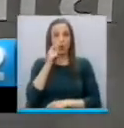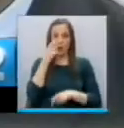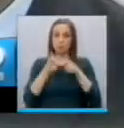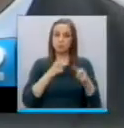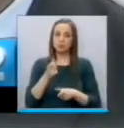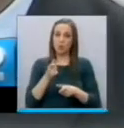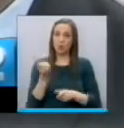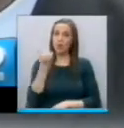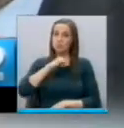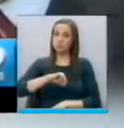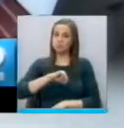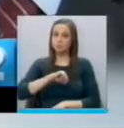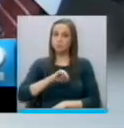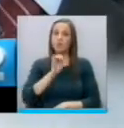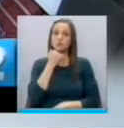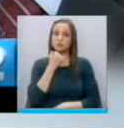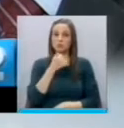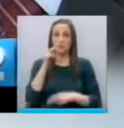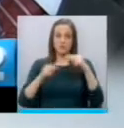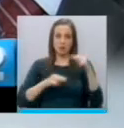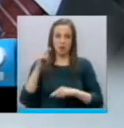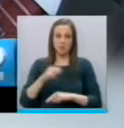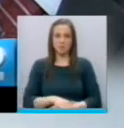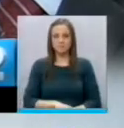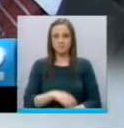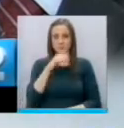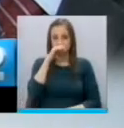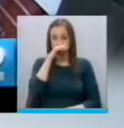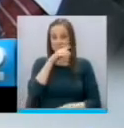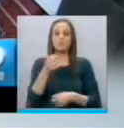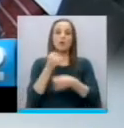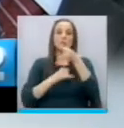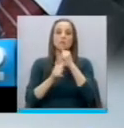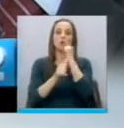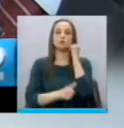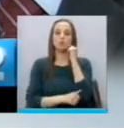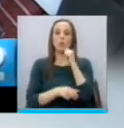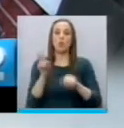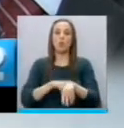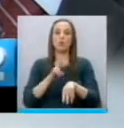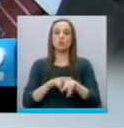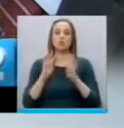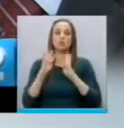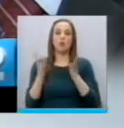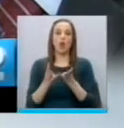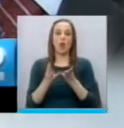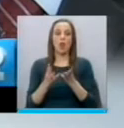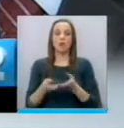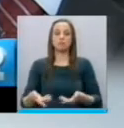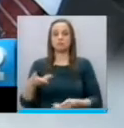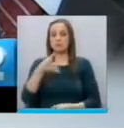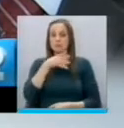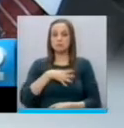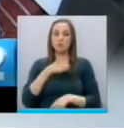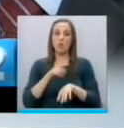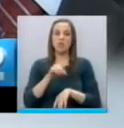violações do sigilo fiscal. Como substituto do diretor-geral e na sua ausência, foi-me presente no expediente de